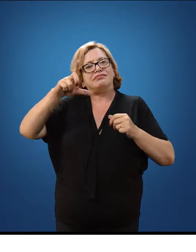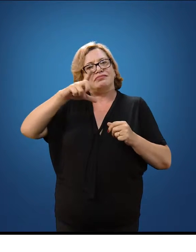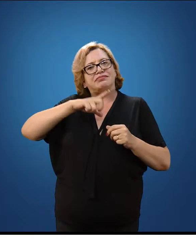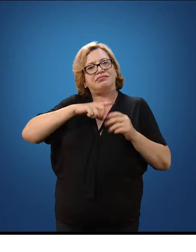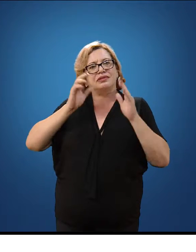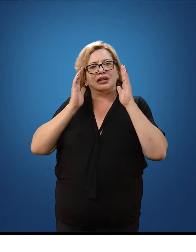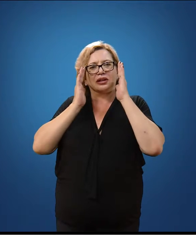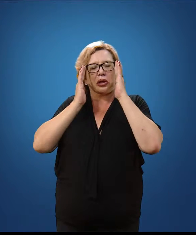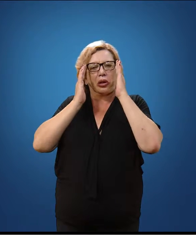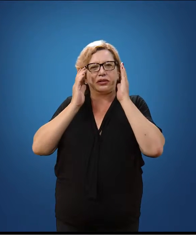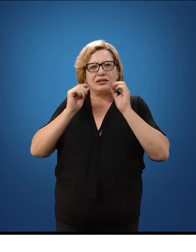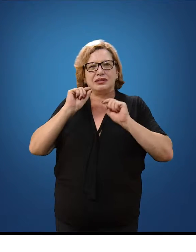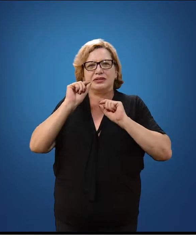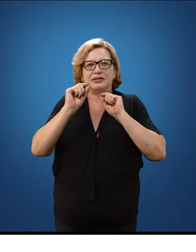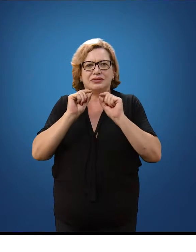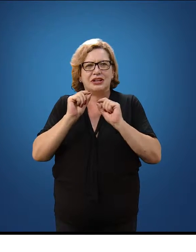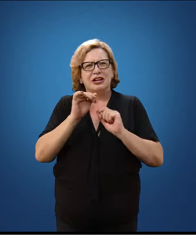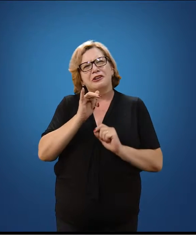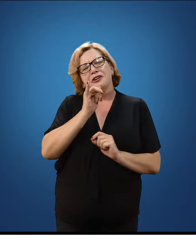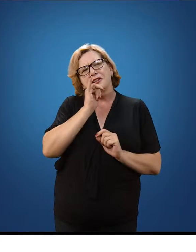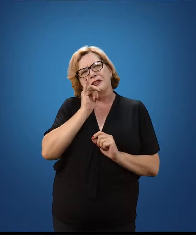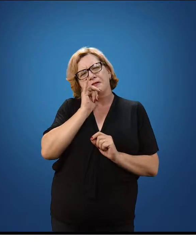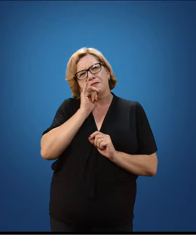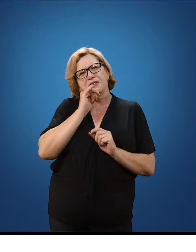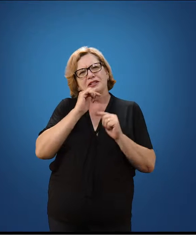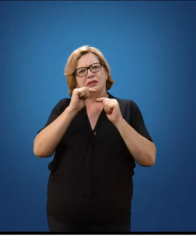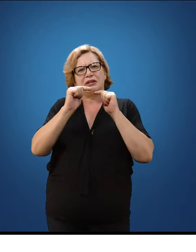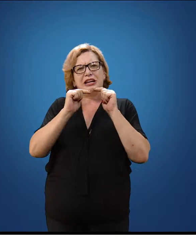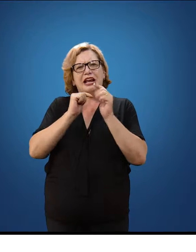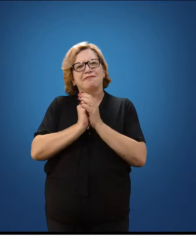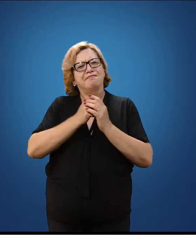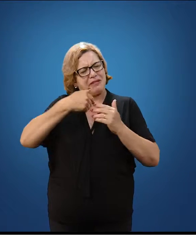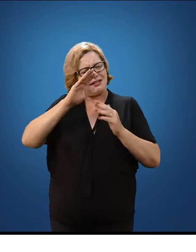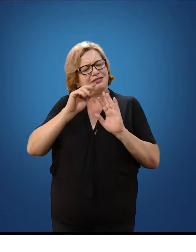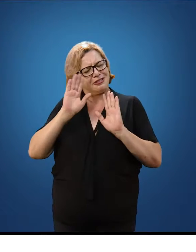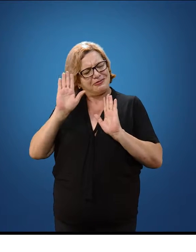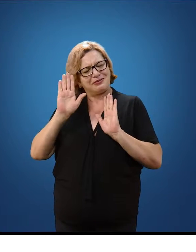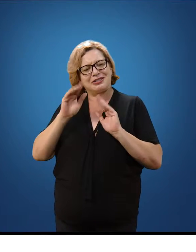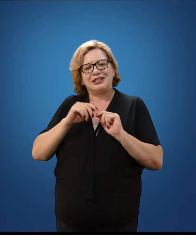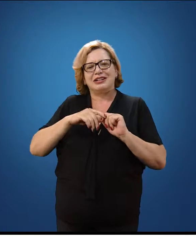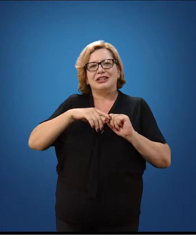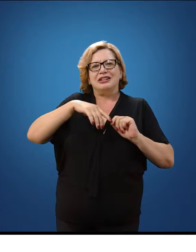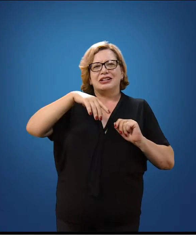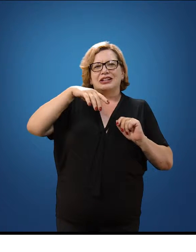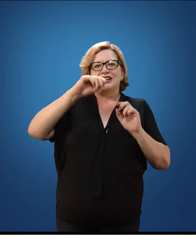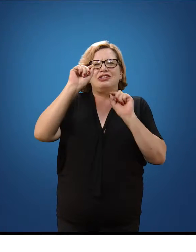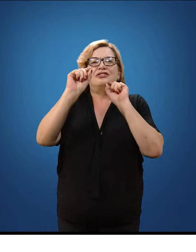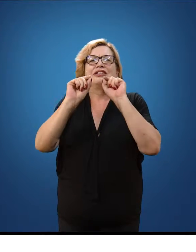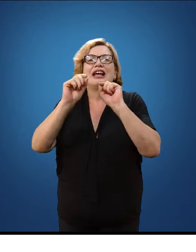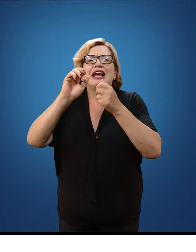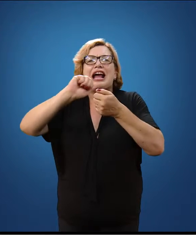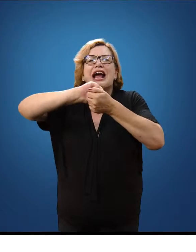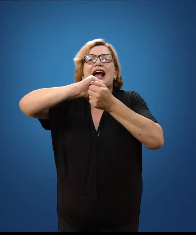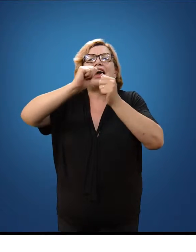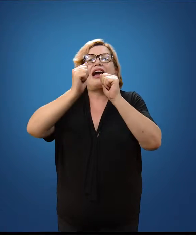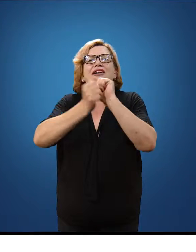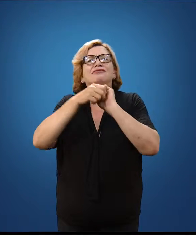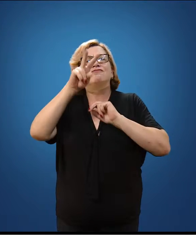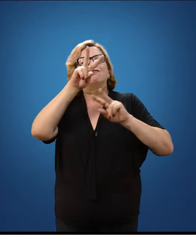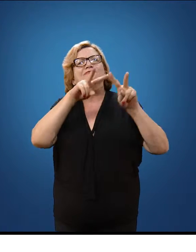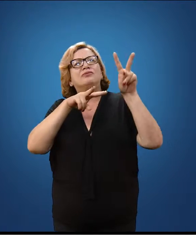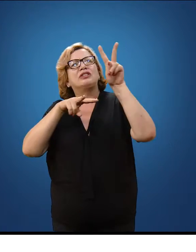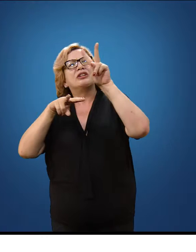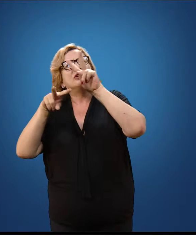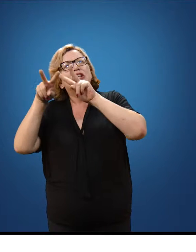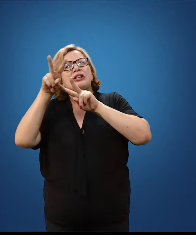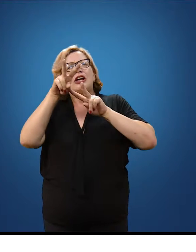editar. E digamos que a gente fosse trabalhar, então, indo um pouquinho mais além, que a gente quisesse trabalhar na parte das artes visuais. Quando a gente